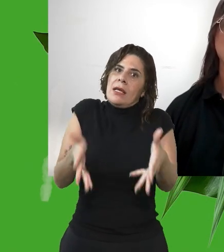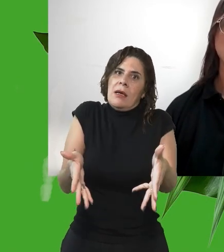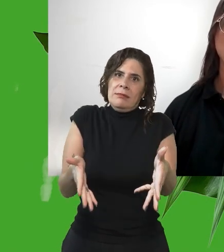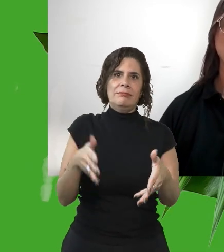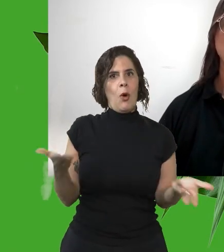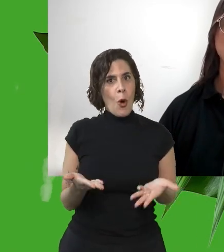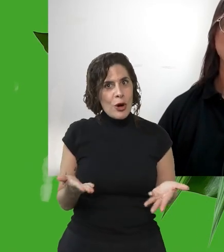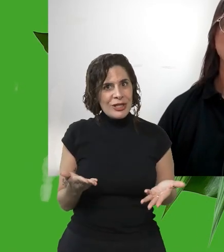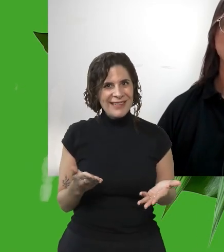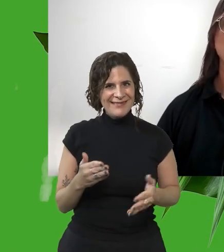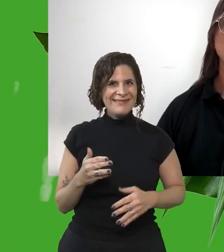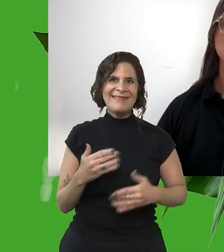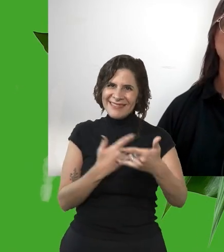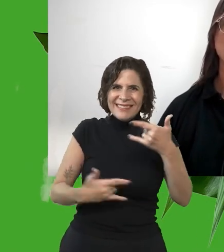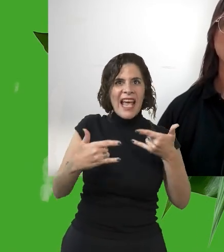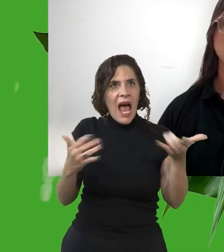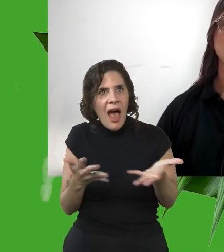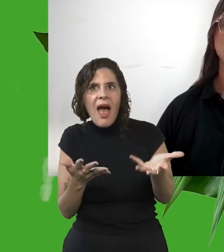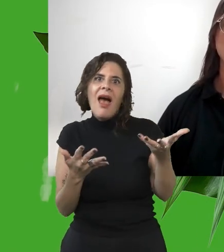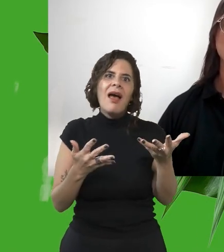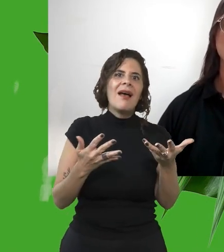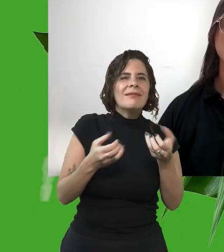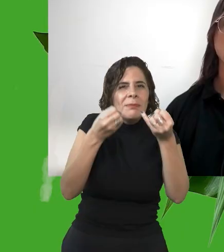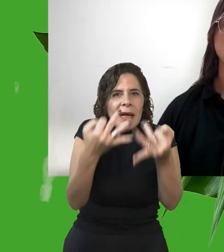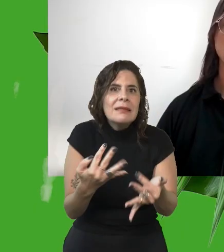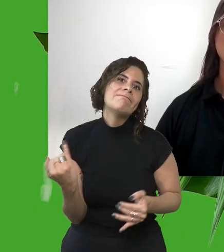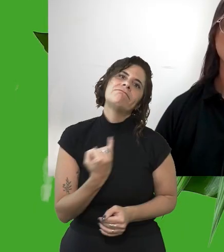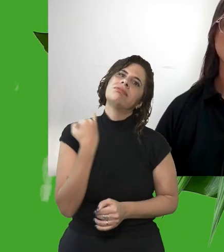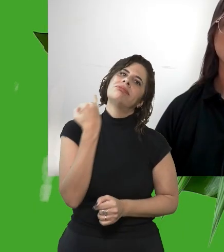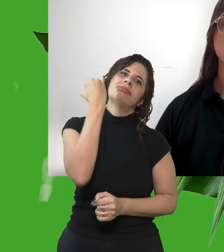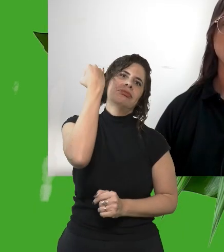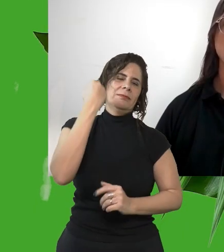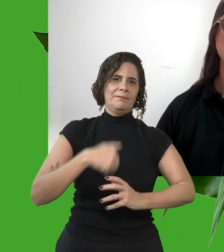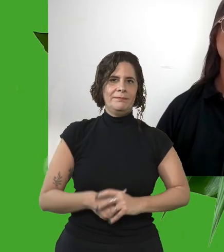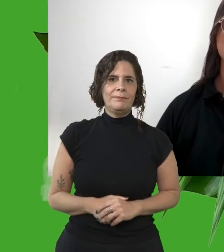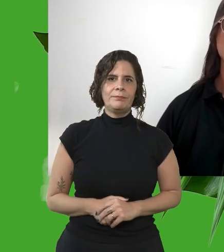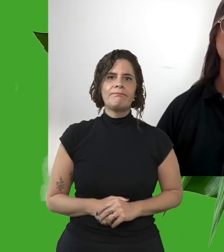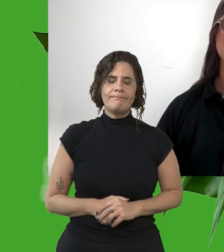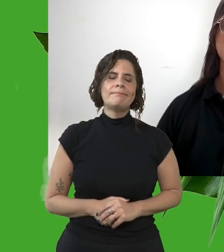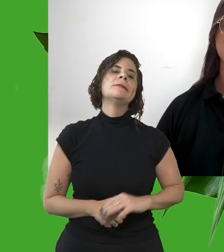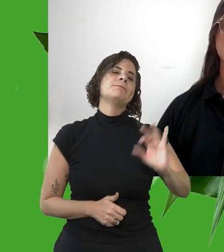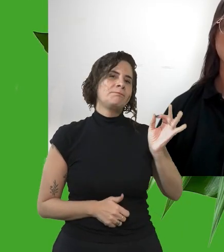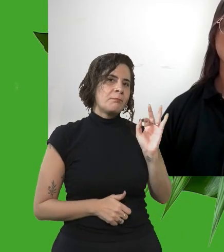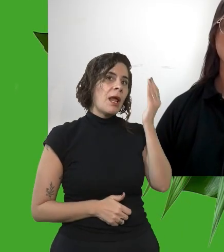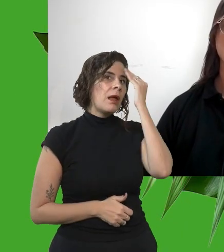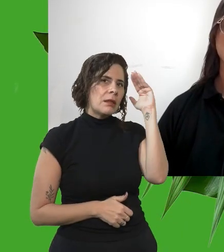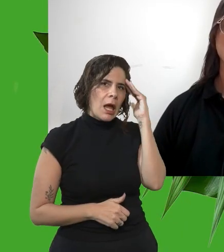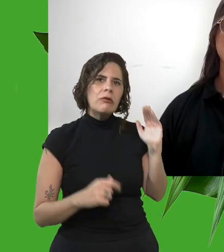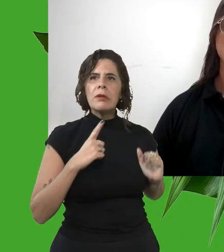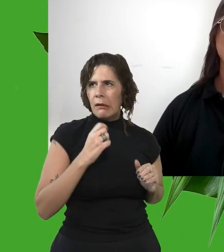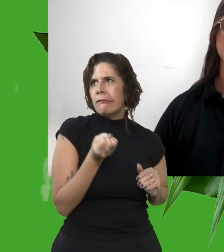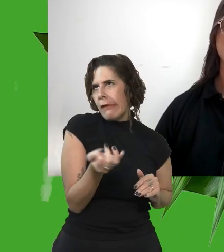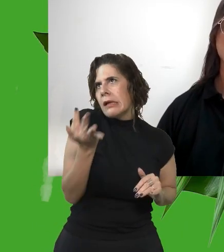Perfeito, Yara. E aí, seguindo o papo, a gente entende que tem pessoas que são super engajadas e entendem já a relação da conservação